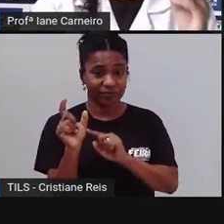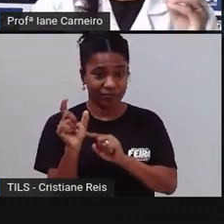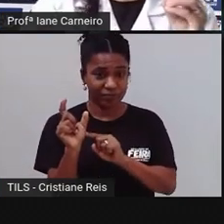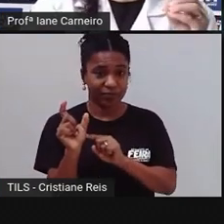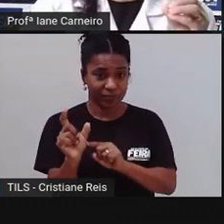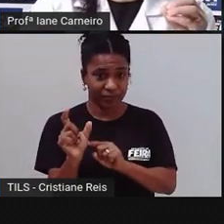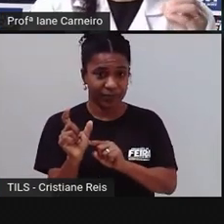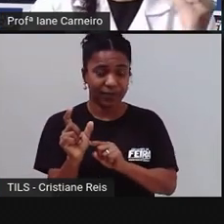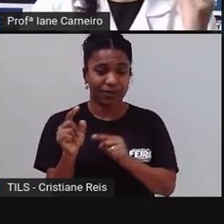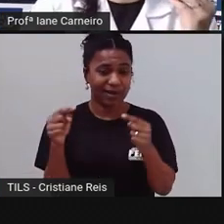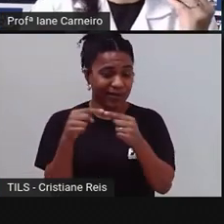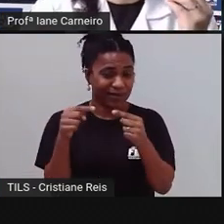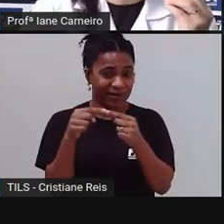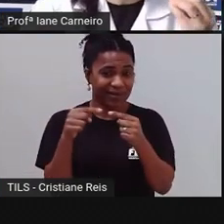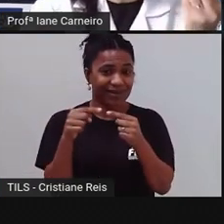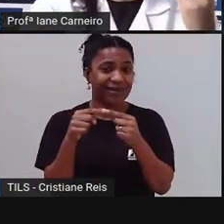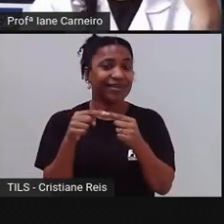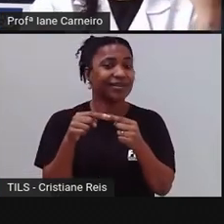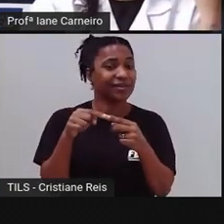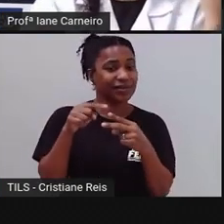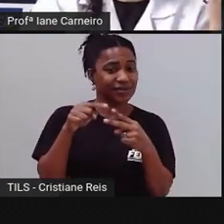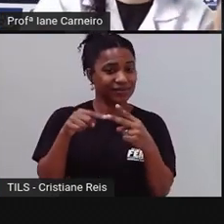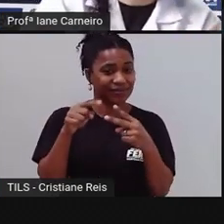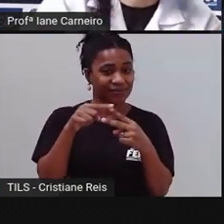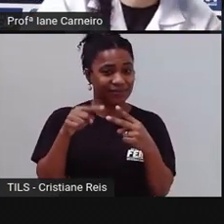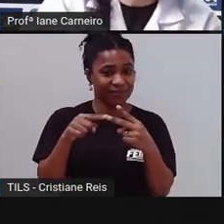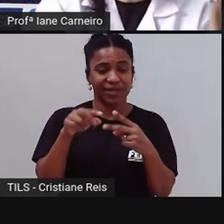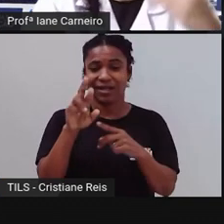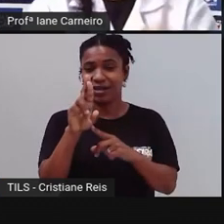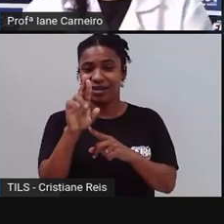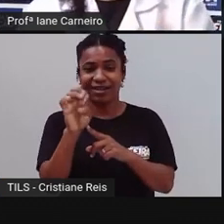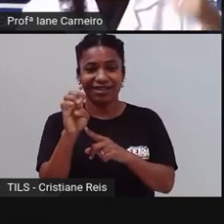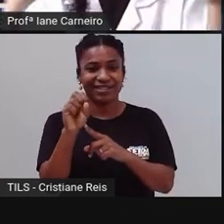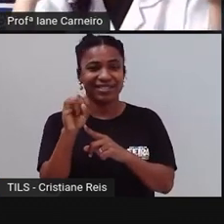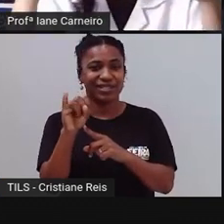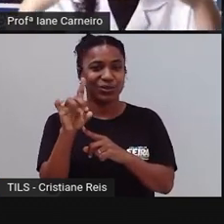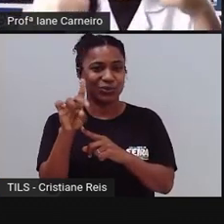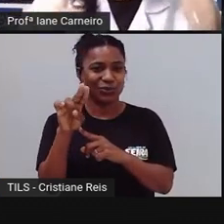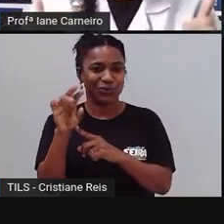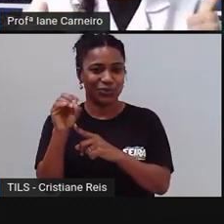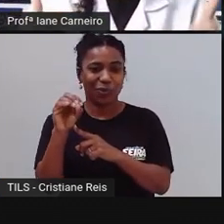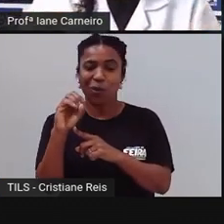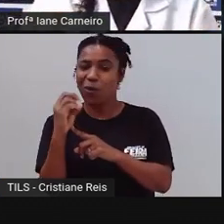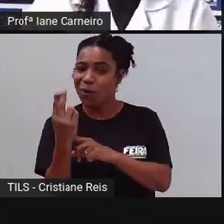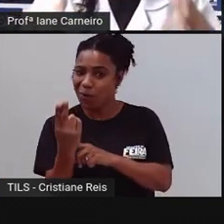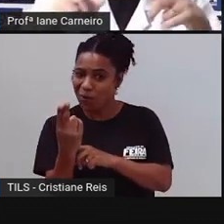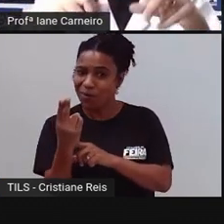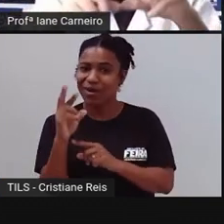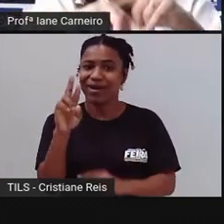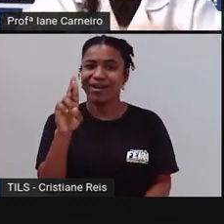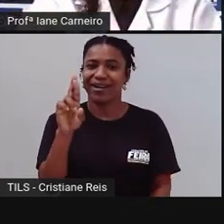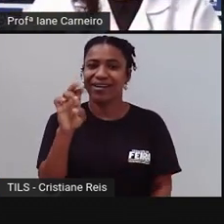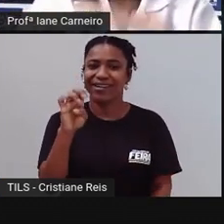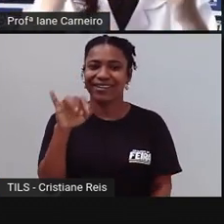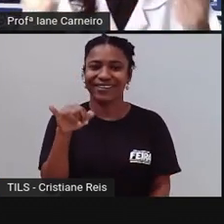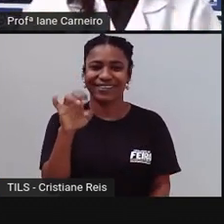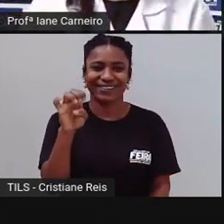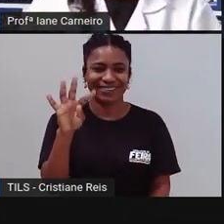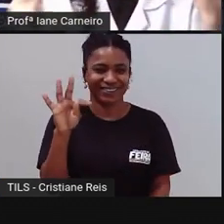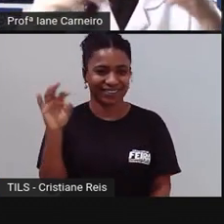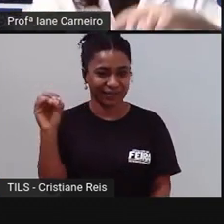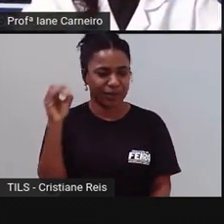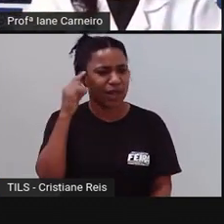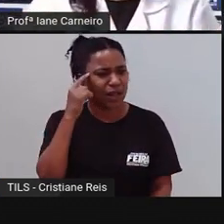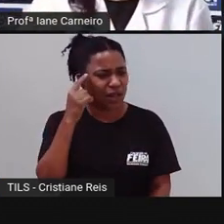O termo mais adequado, ó, é resíduo e rejeito. Quem aí assistiu a aula em que a Pro explicou o que